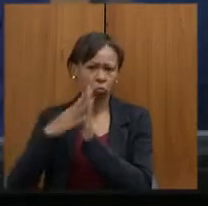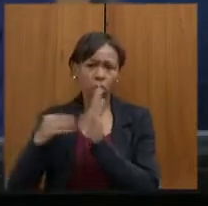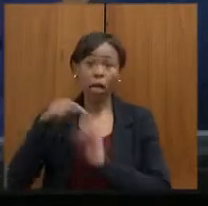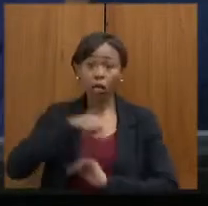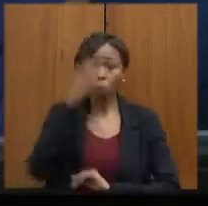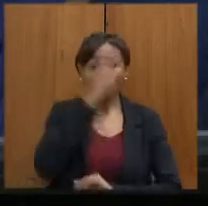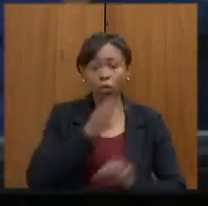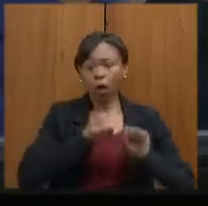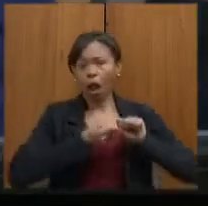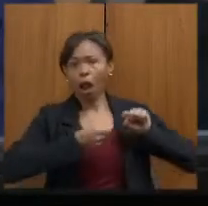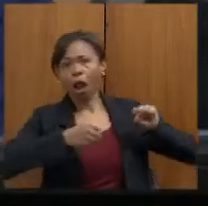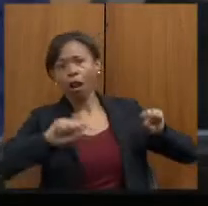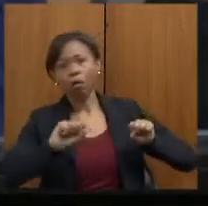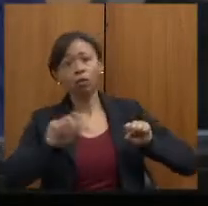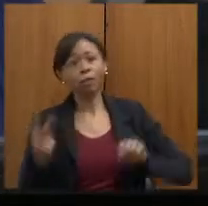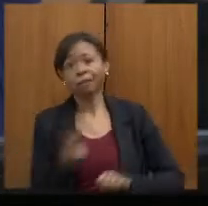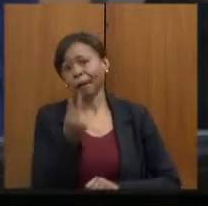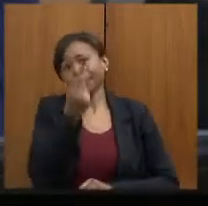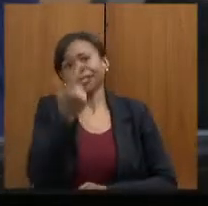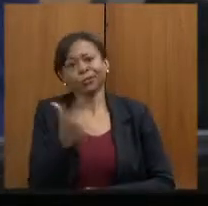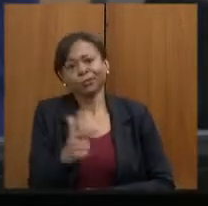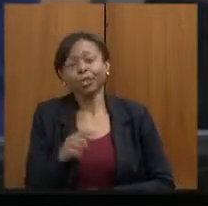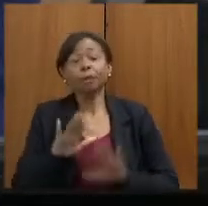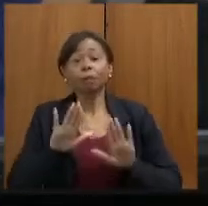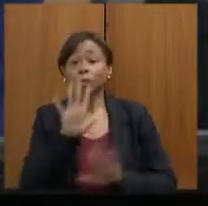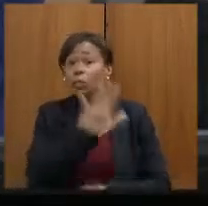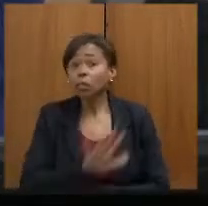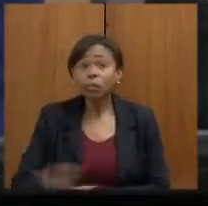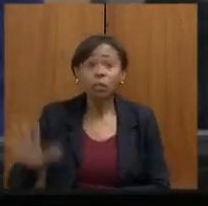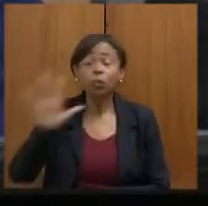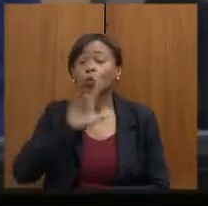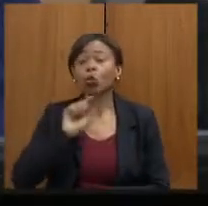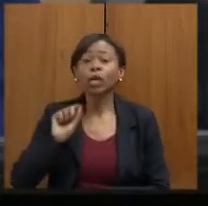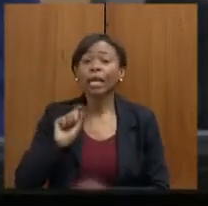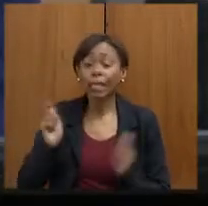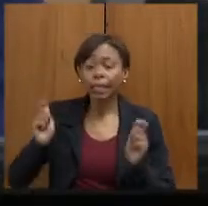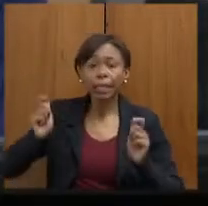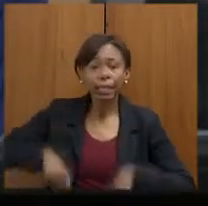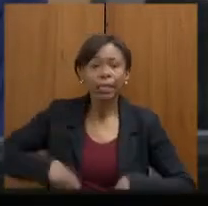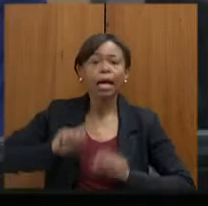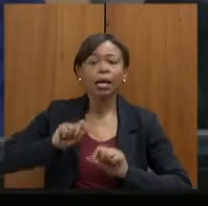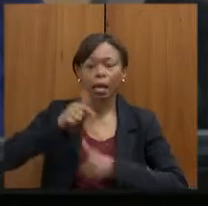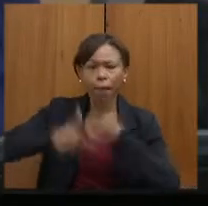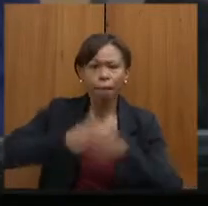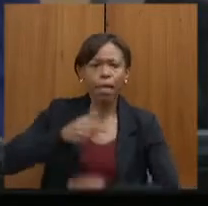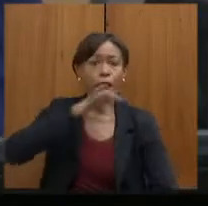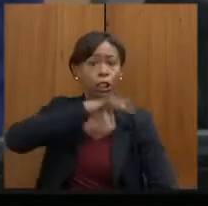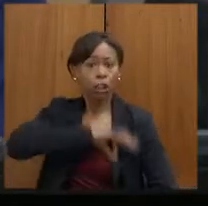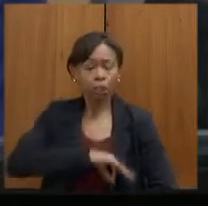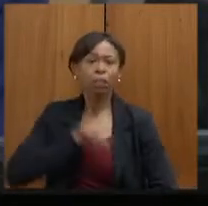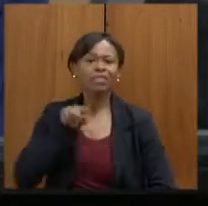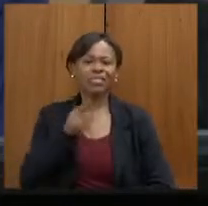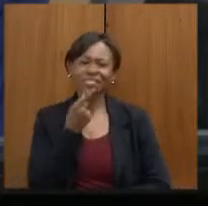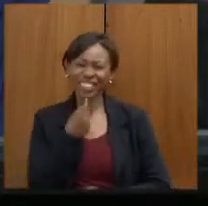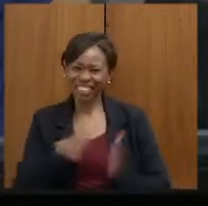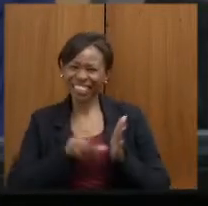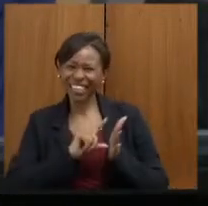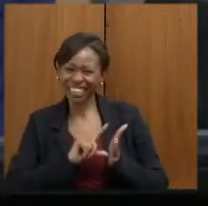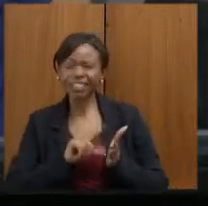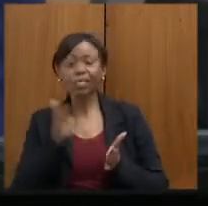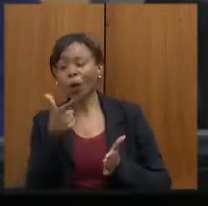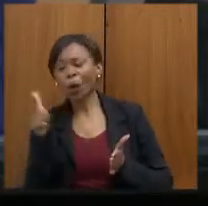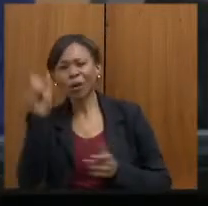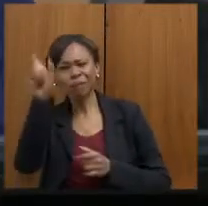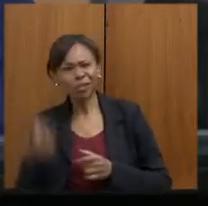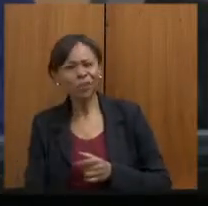extensas as vezes a gente não valoriza isso mas isso geralmente gera renda gera emprego e se for uma coisa engraçada já tem aquele outro que produz a